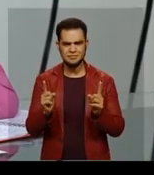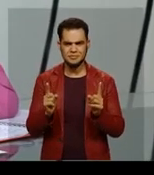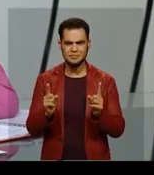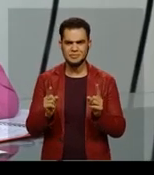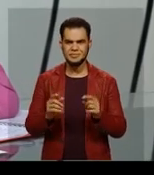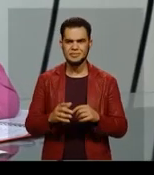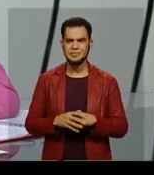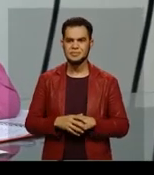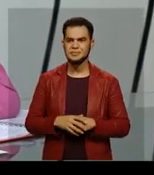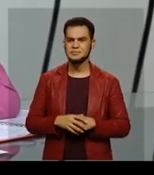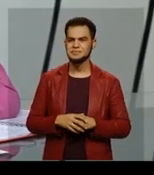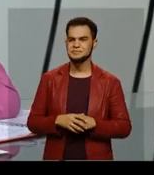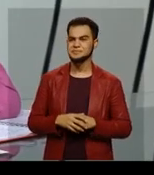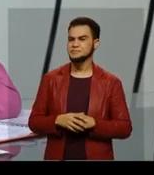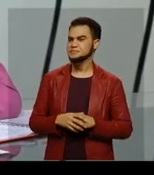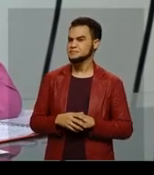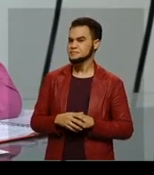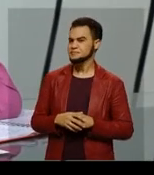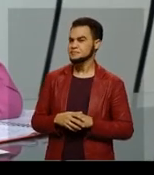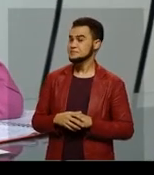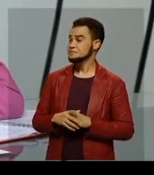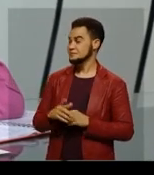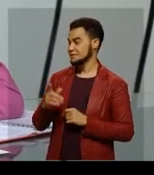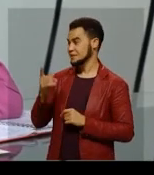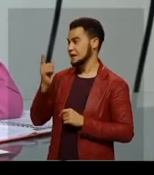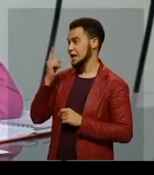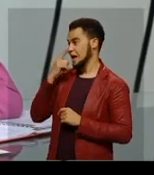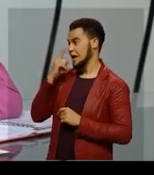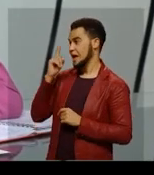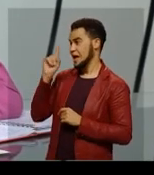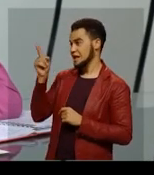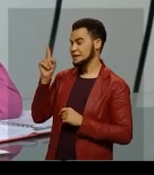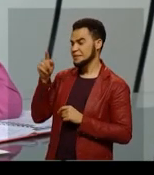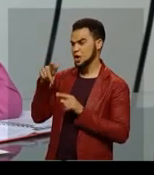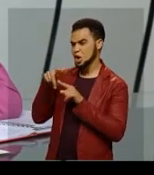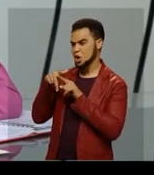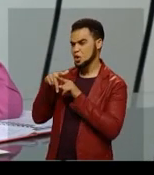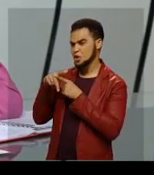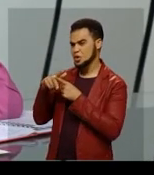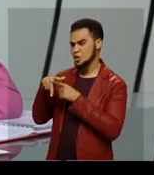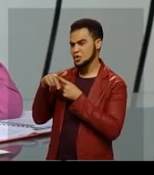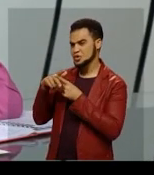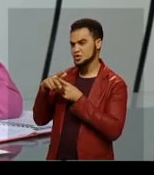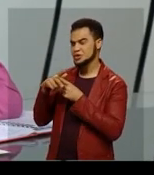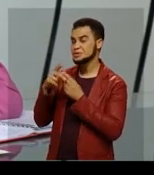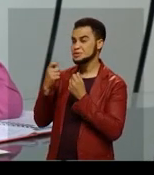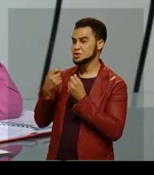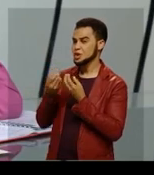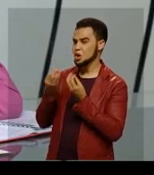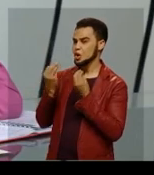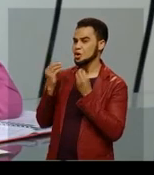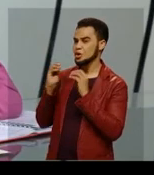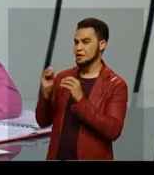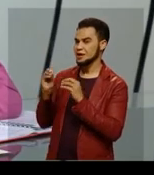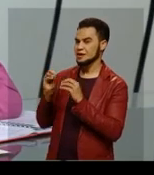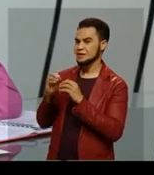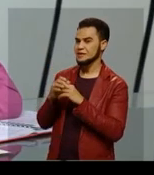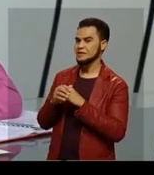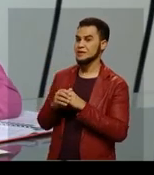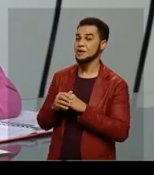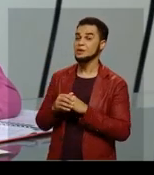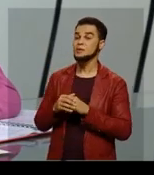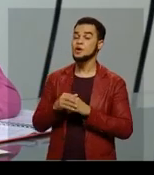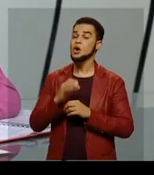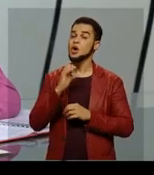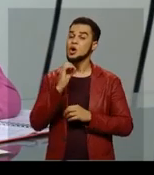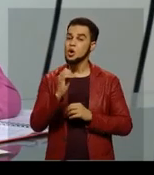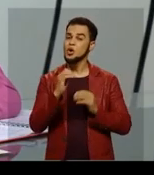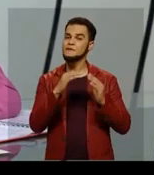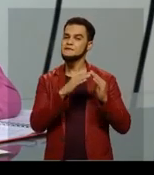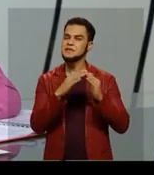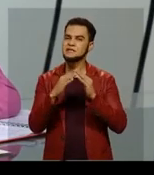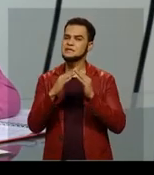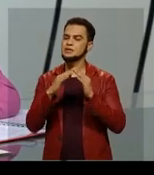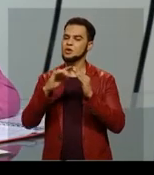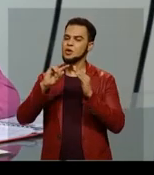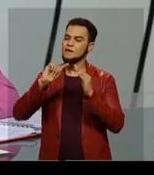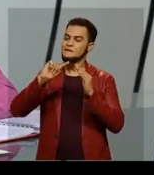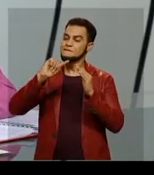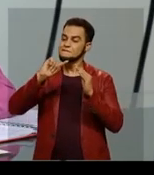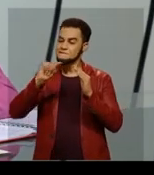Porque ali, para consertar essa ambiguidade, o que eu vou colocar? Olha lá, o vizinho, vírgula,